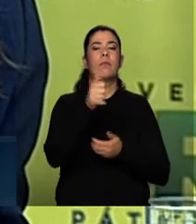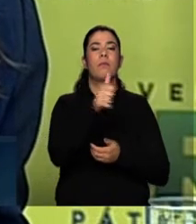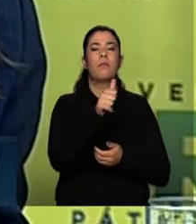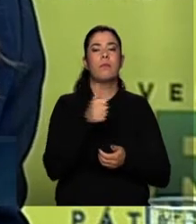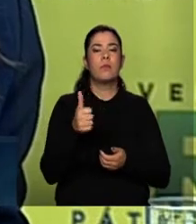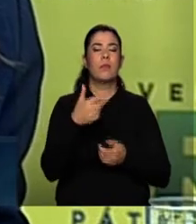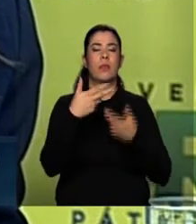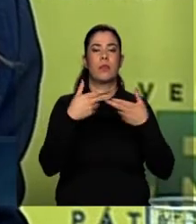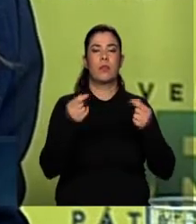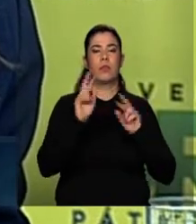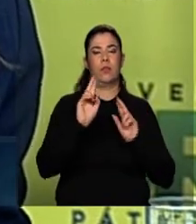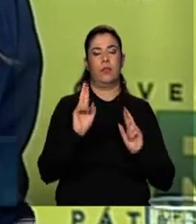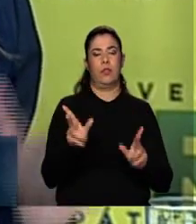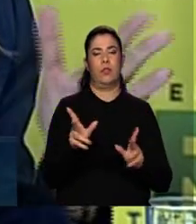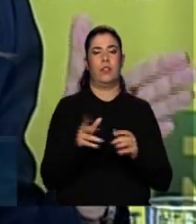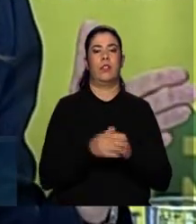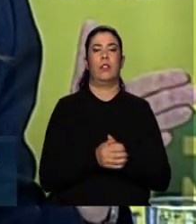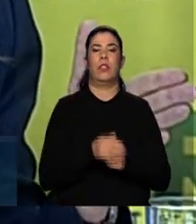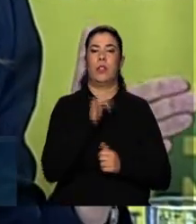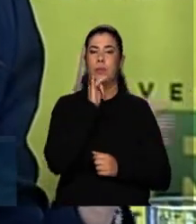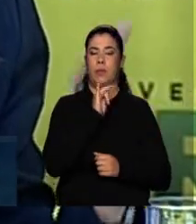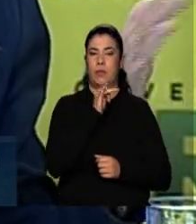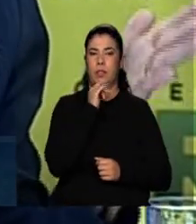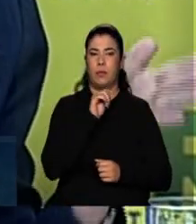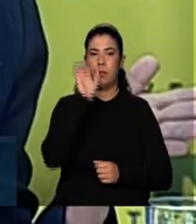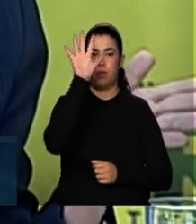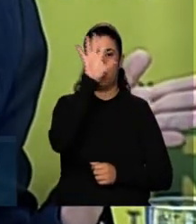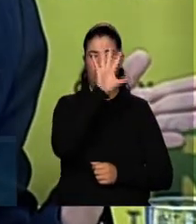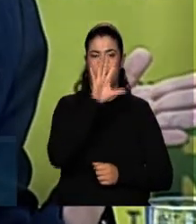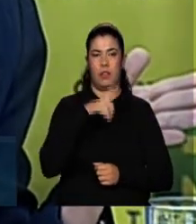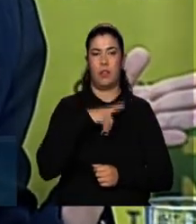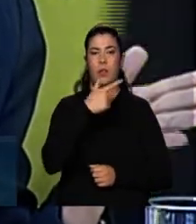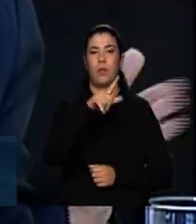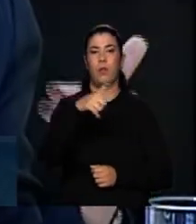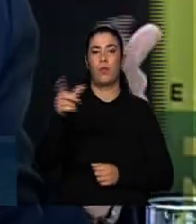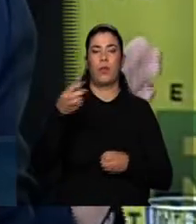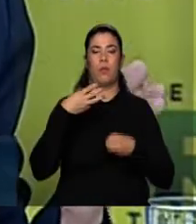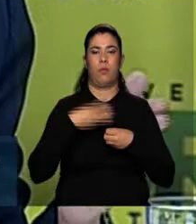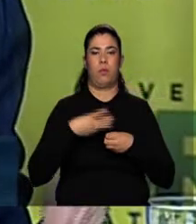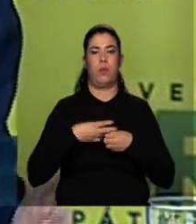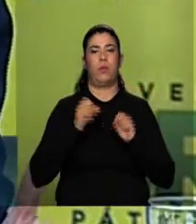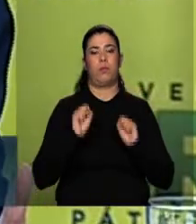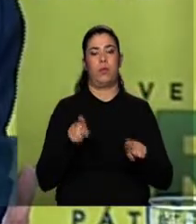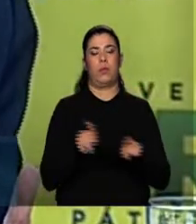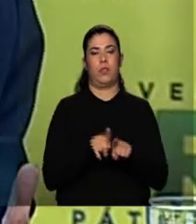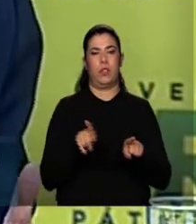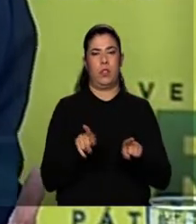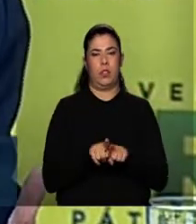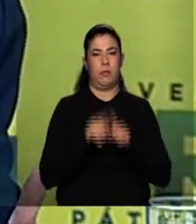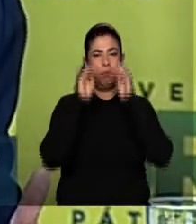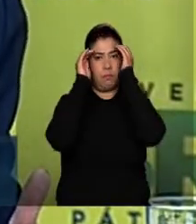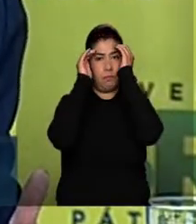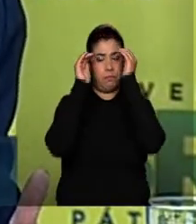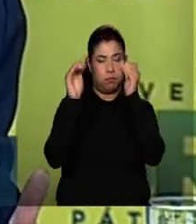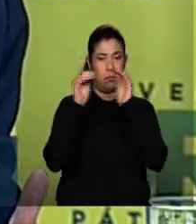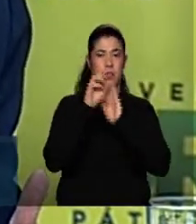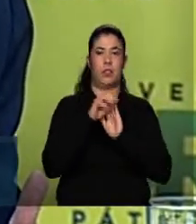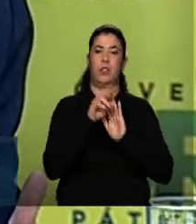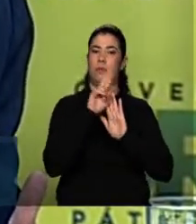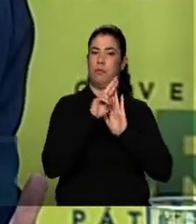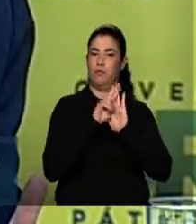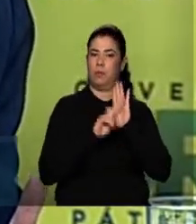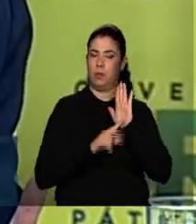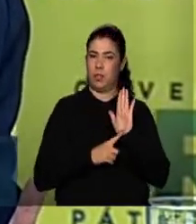outros critérios, ou seja, dentro desses estados existiam outros municípios que poderiam cumprir aquelas, mas a gente